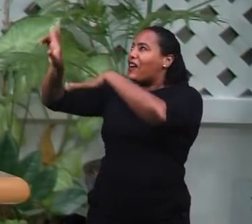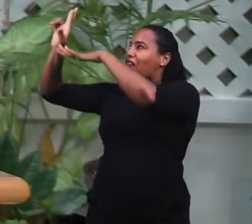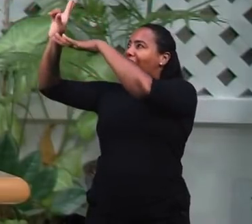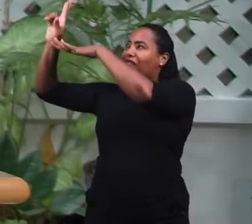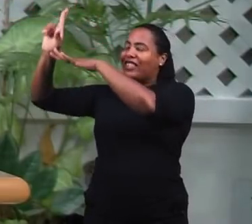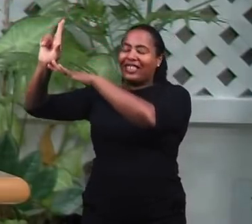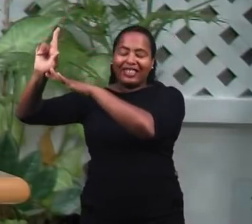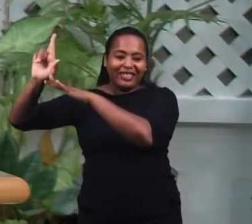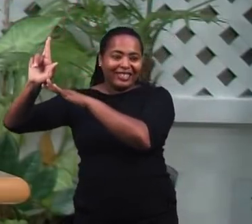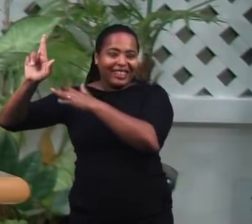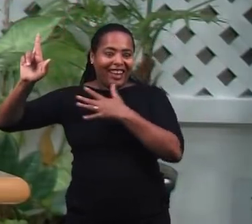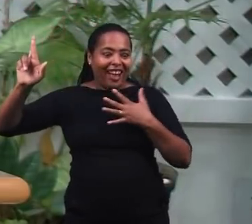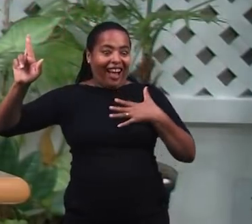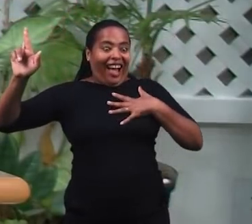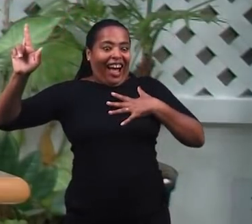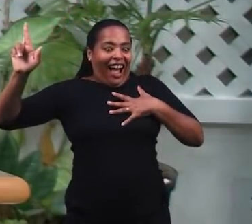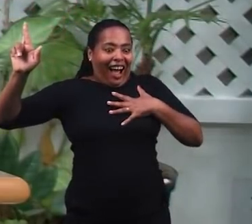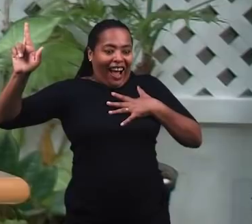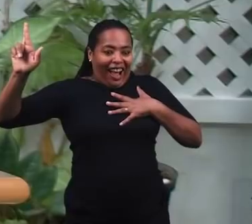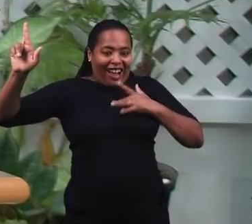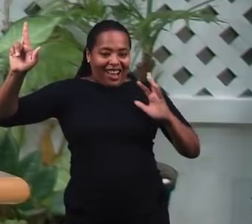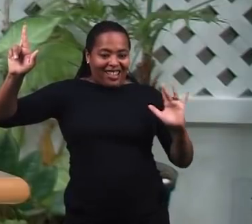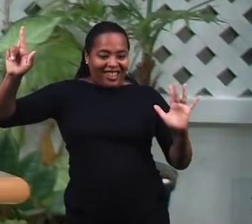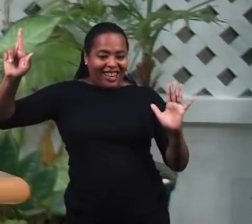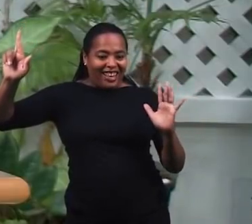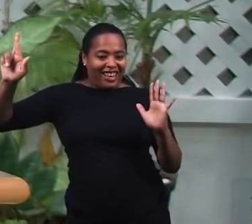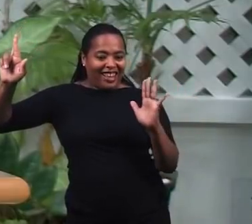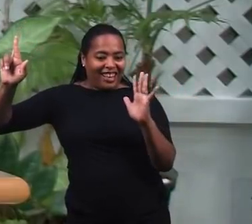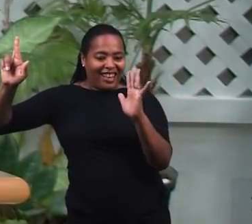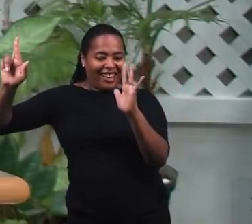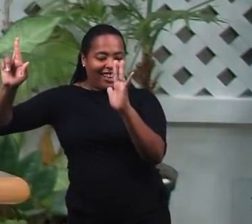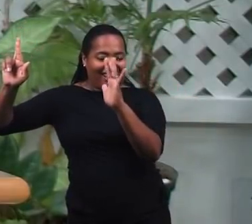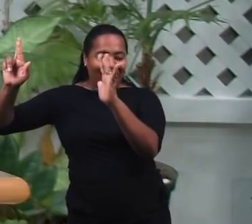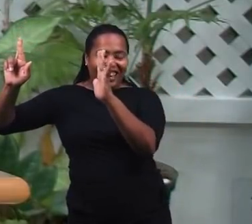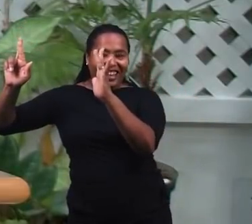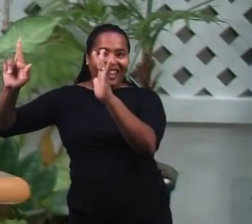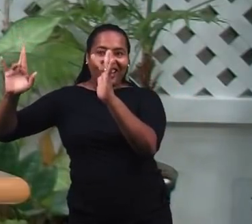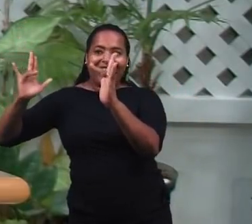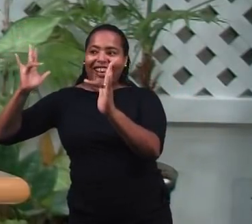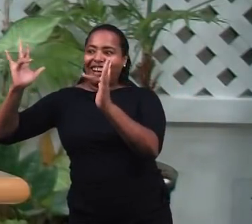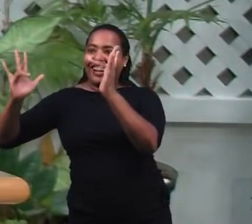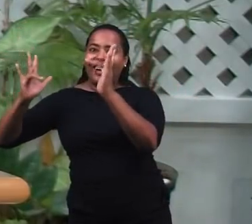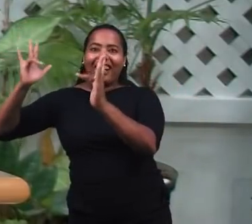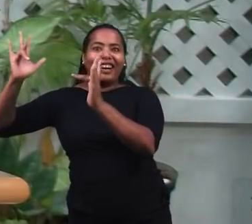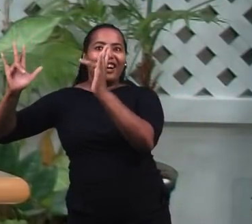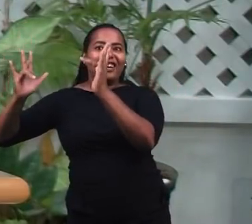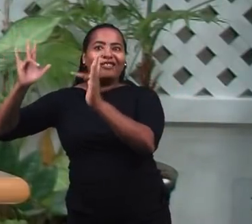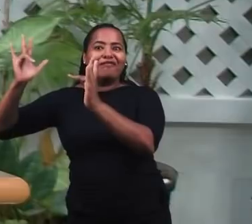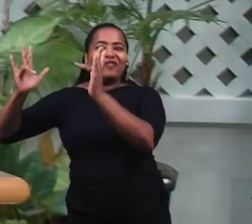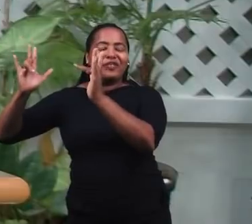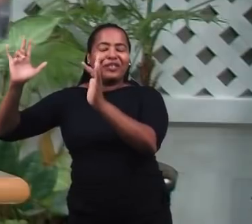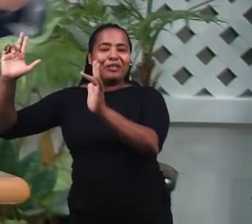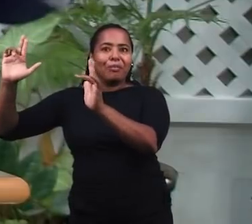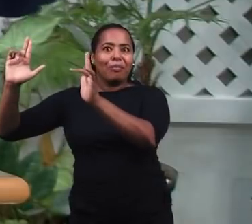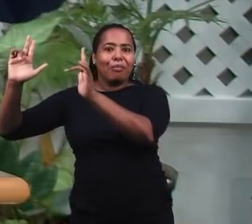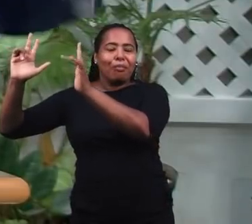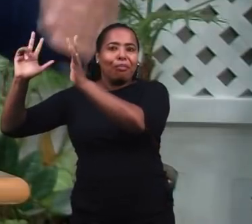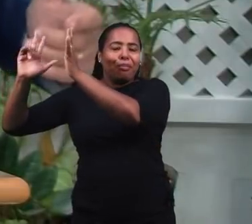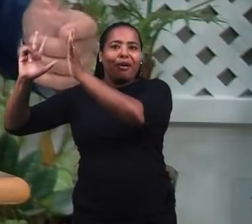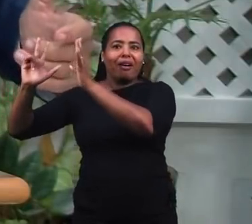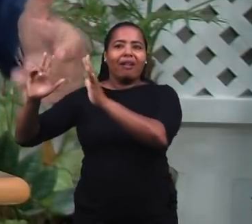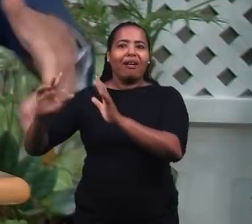Jesus com a igreja, com a noiva, do noivo com a noiva. Esse encontro onde